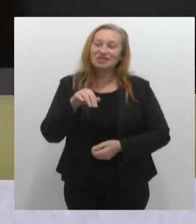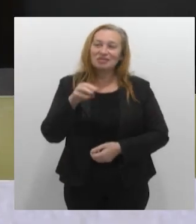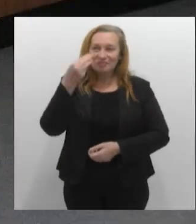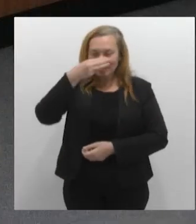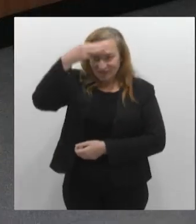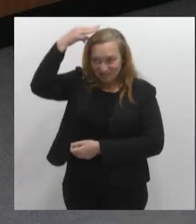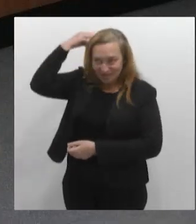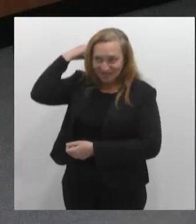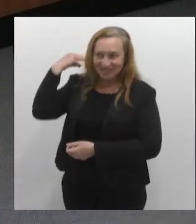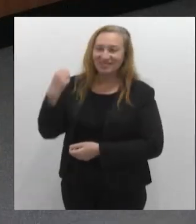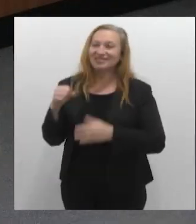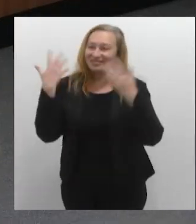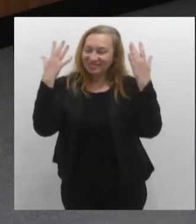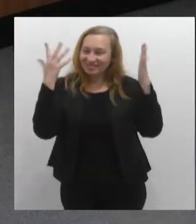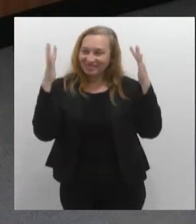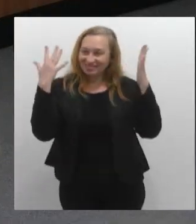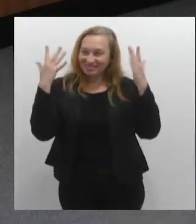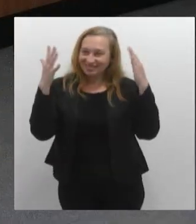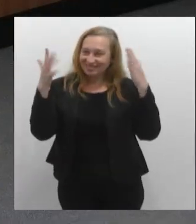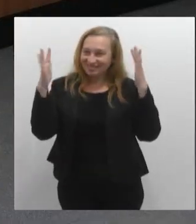Pacheco.